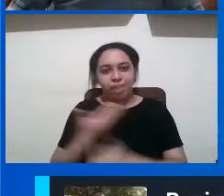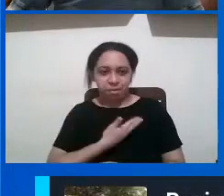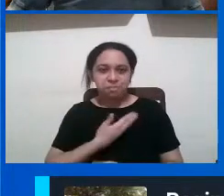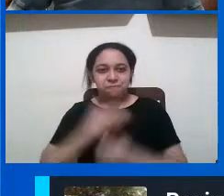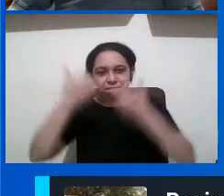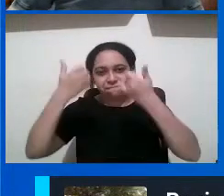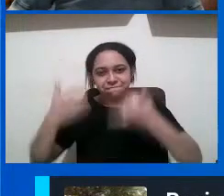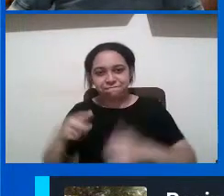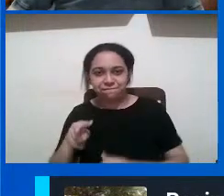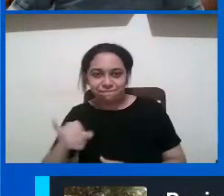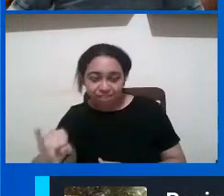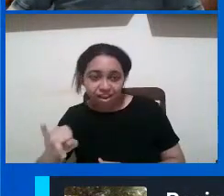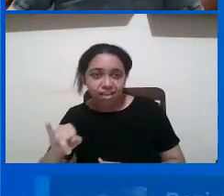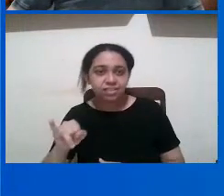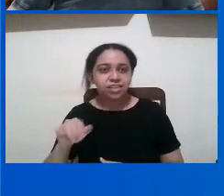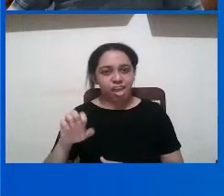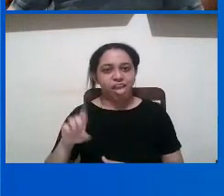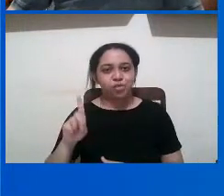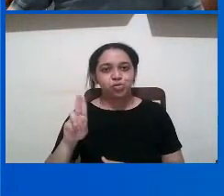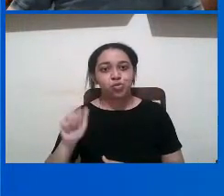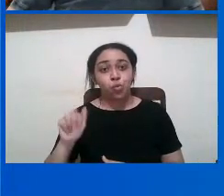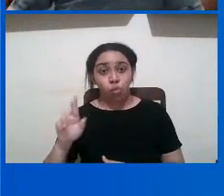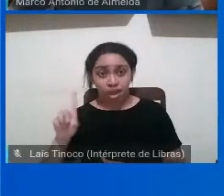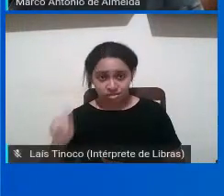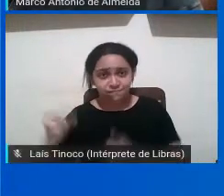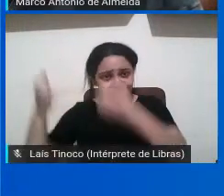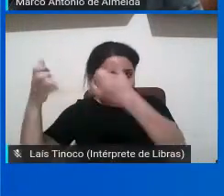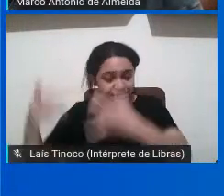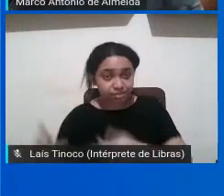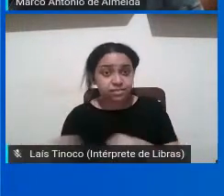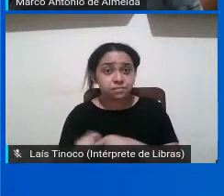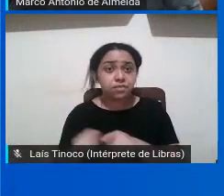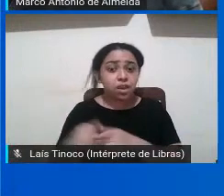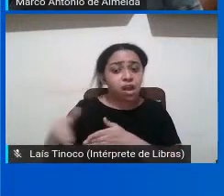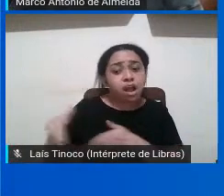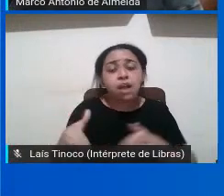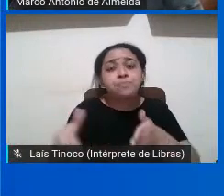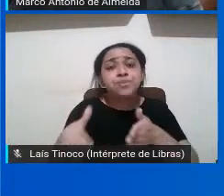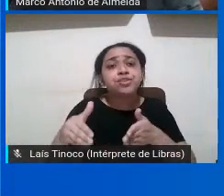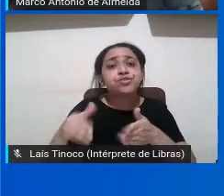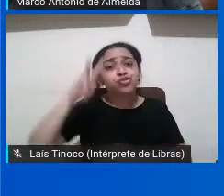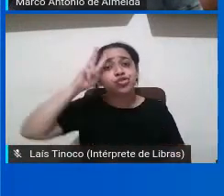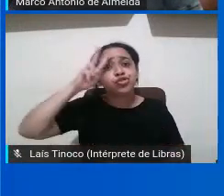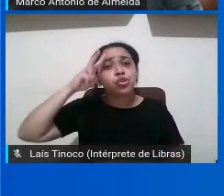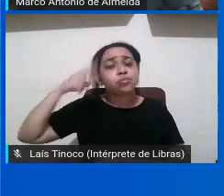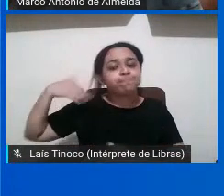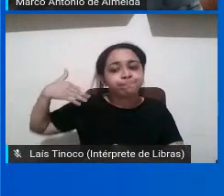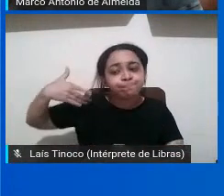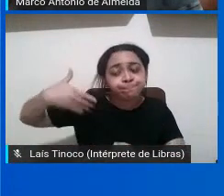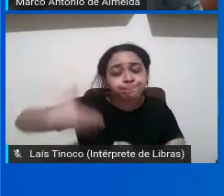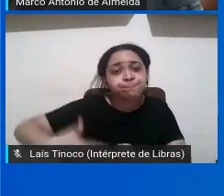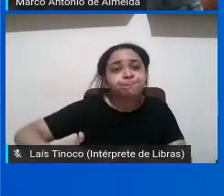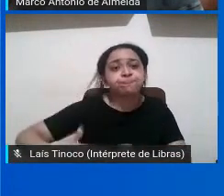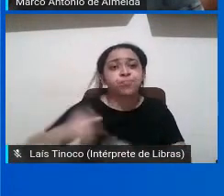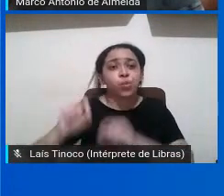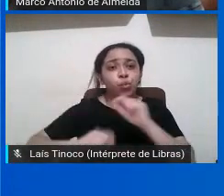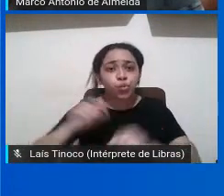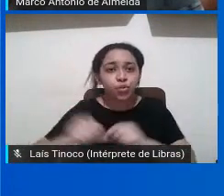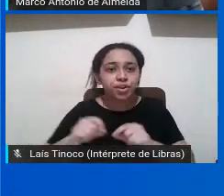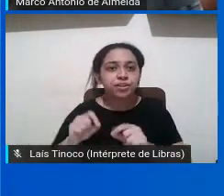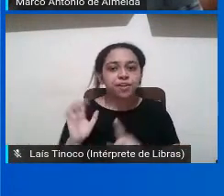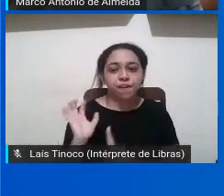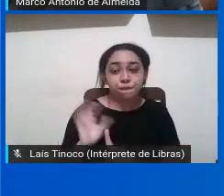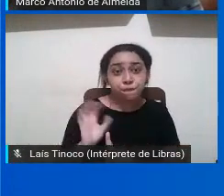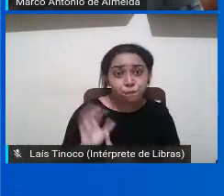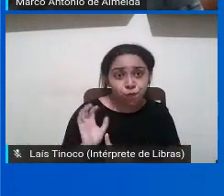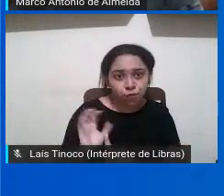questões relacionadas aos percursos institucionais Ilegais ou seja as intervenções que regulam